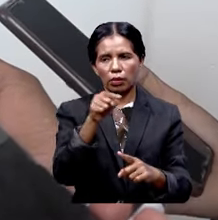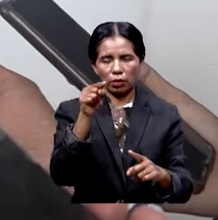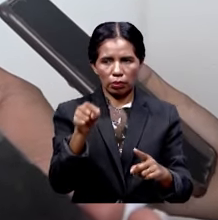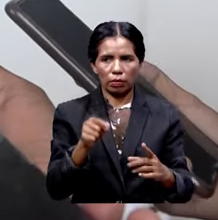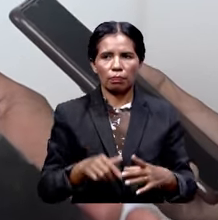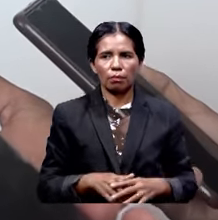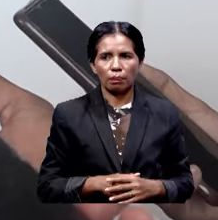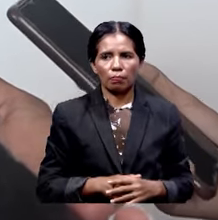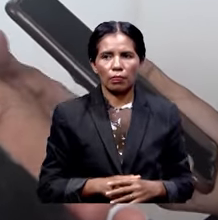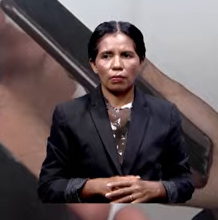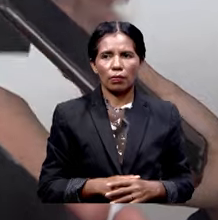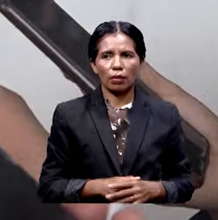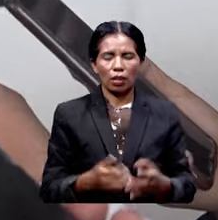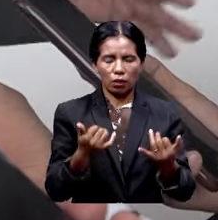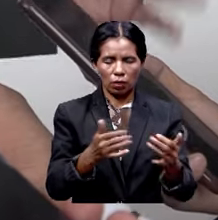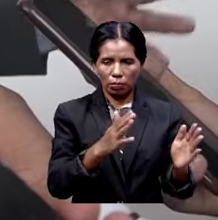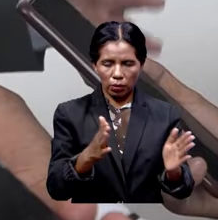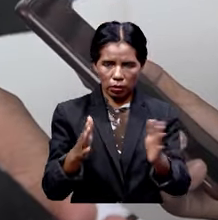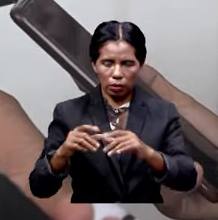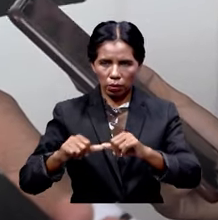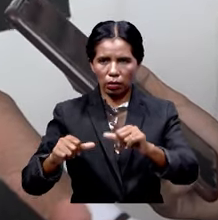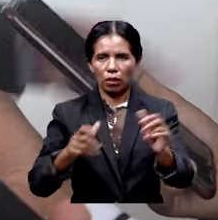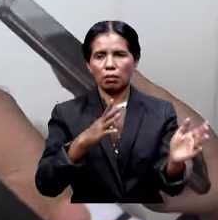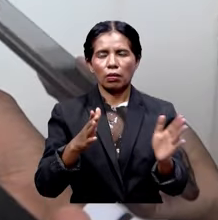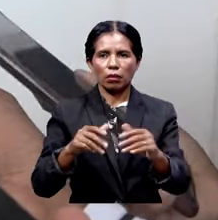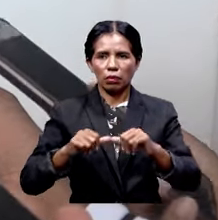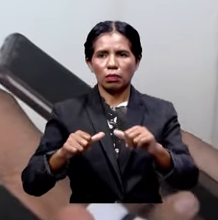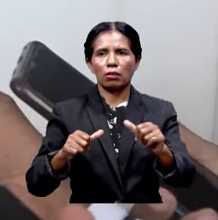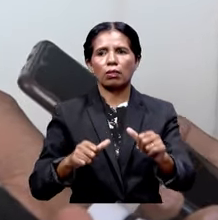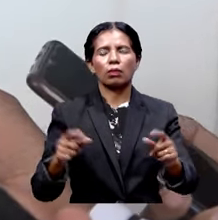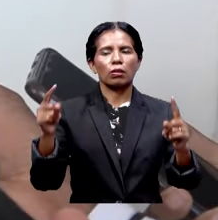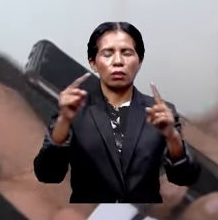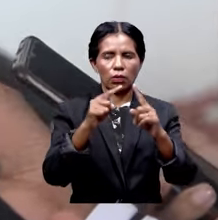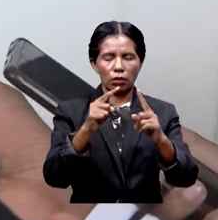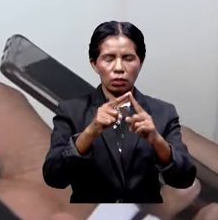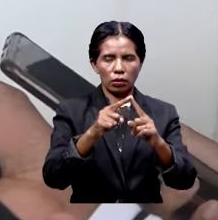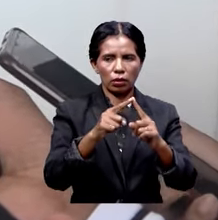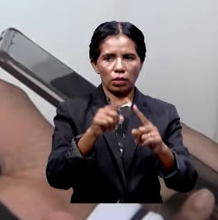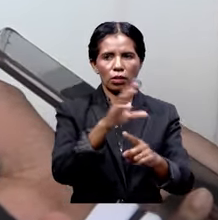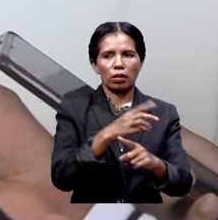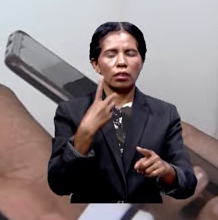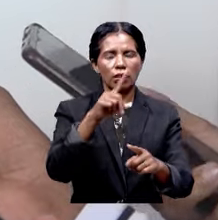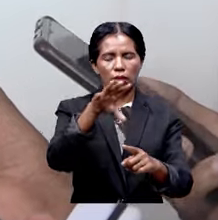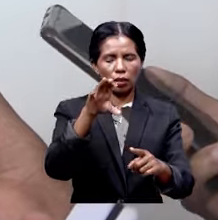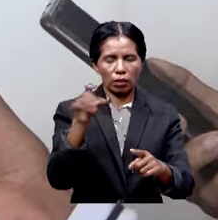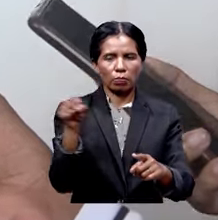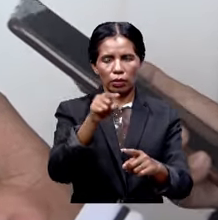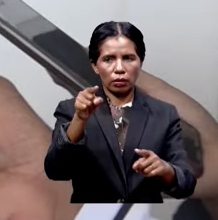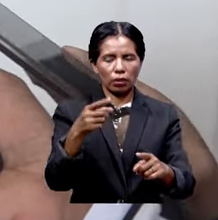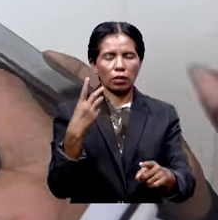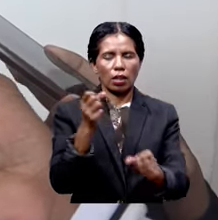90%. Agora o processo lá, ela, preparativos na lá, onde 100% começa a estabelecer na